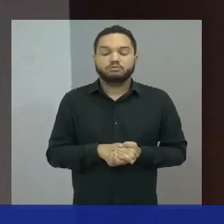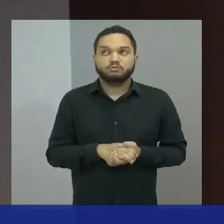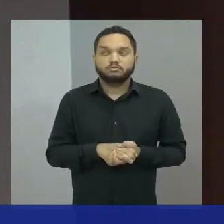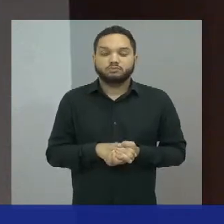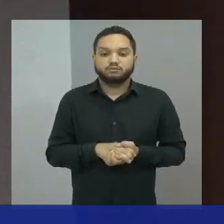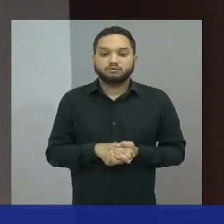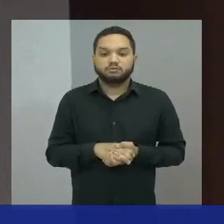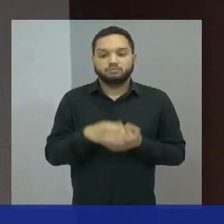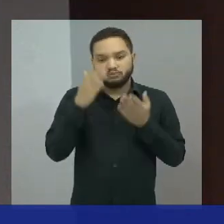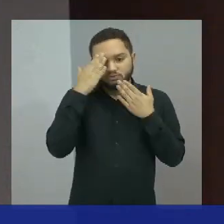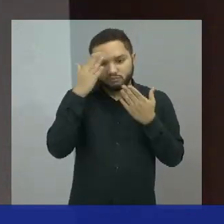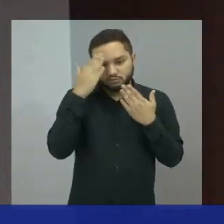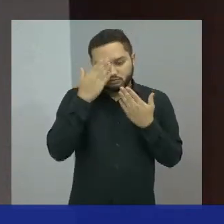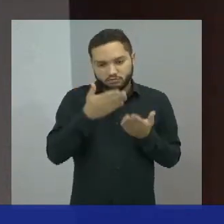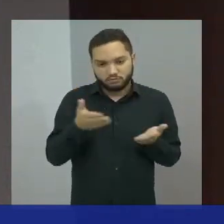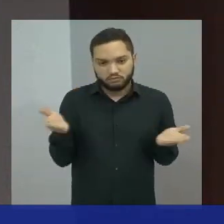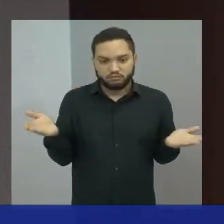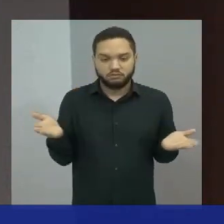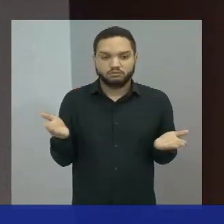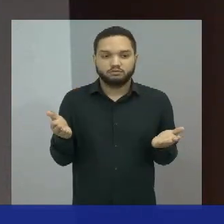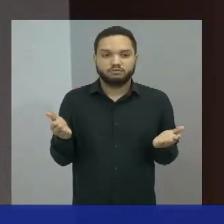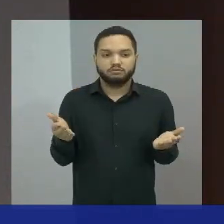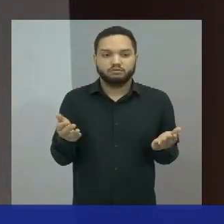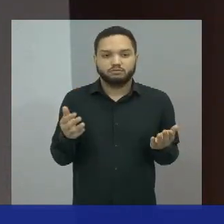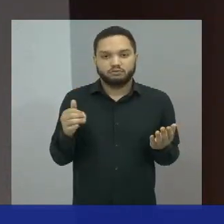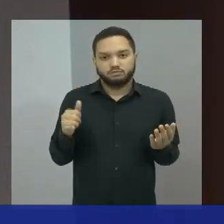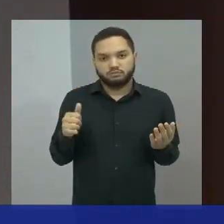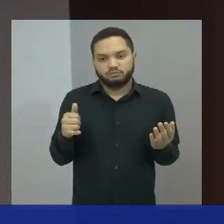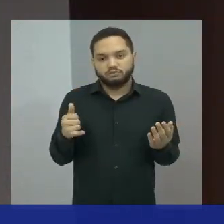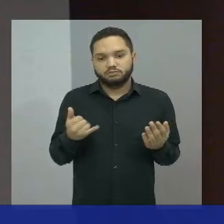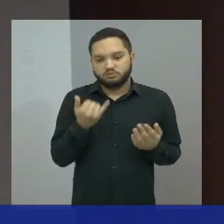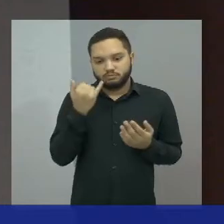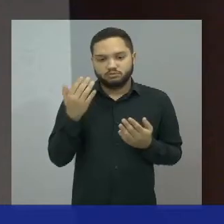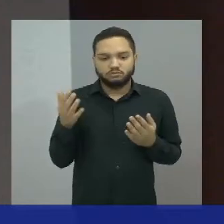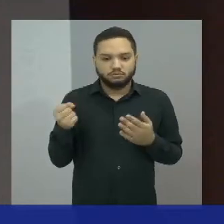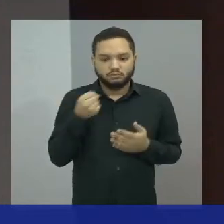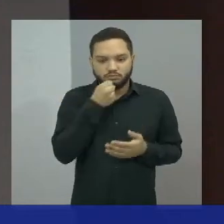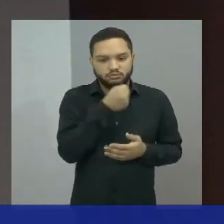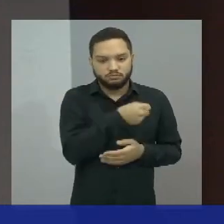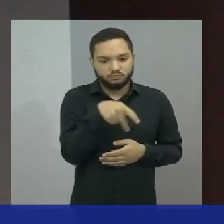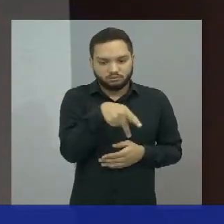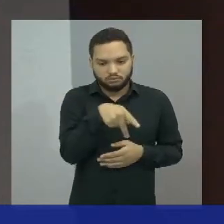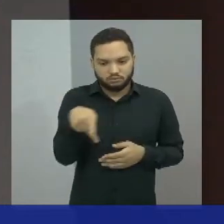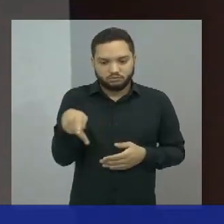fazer, agradecendo a todos aqui a oportunidade, senhor presidente. Passa a palavra.